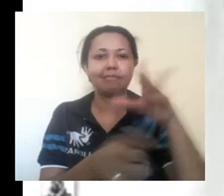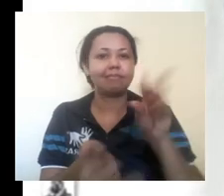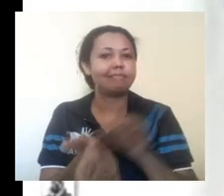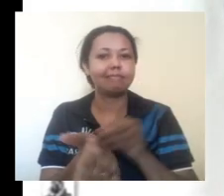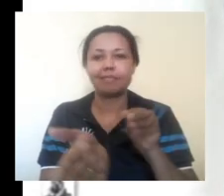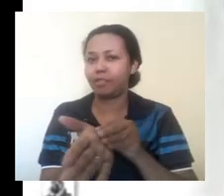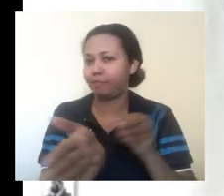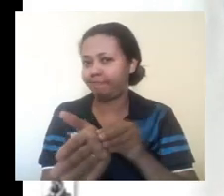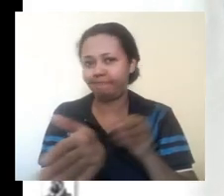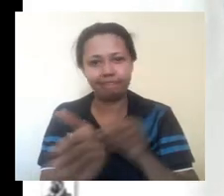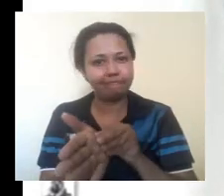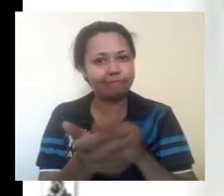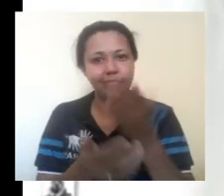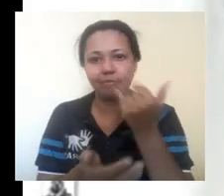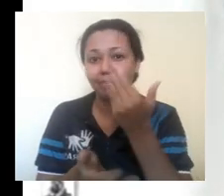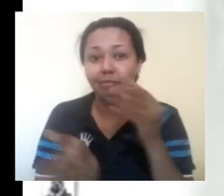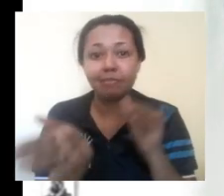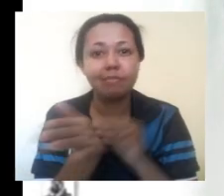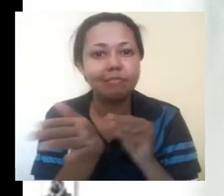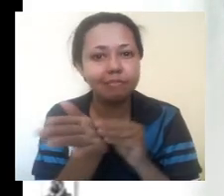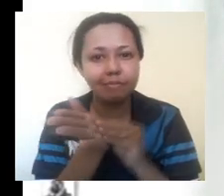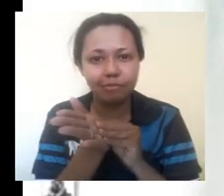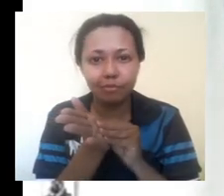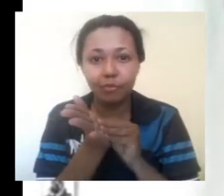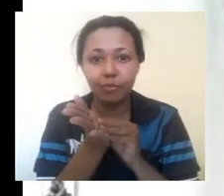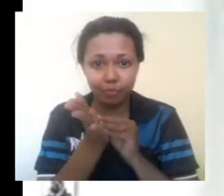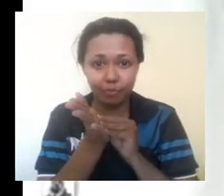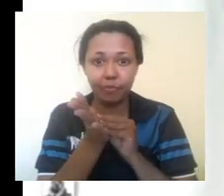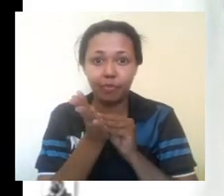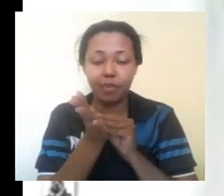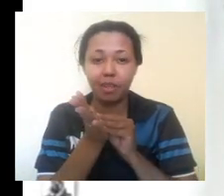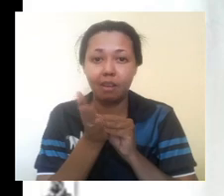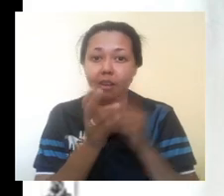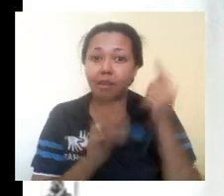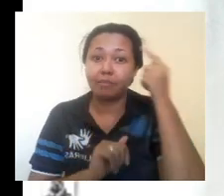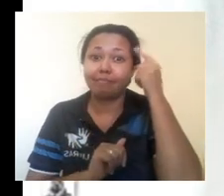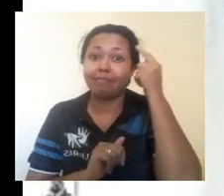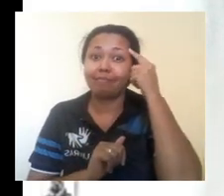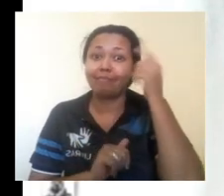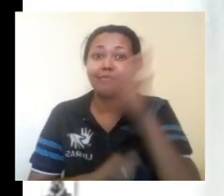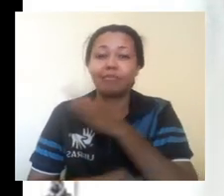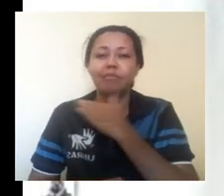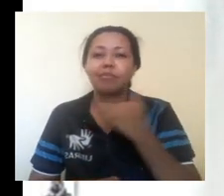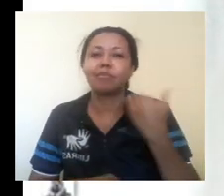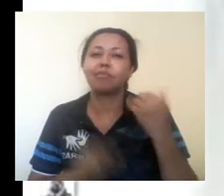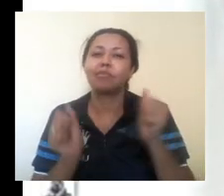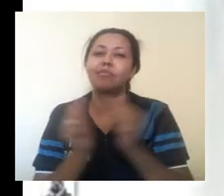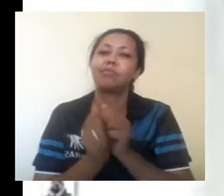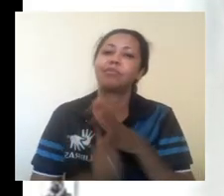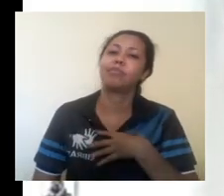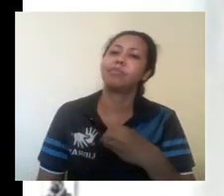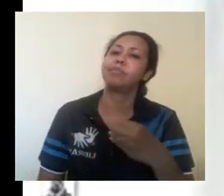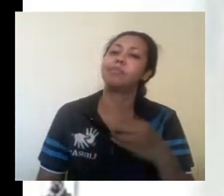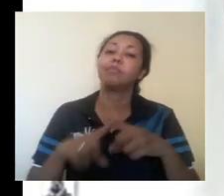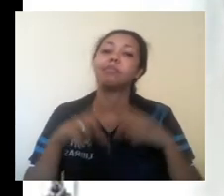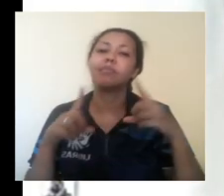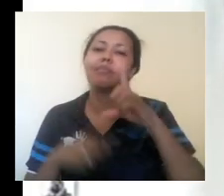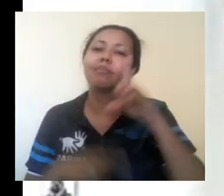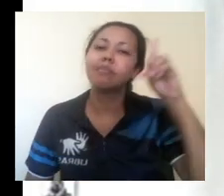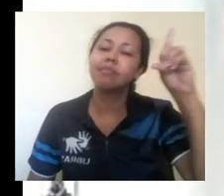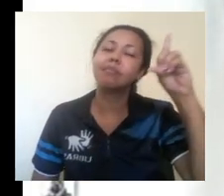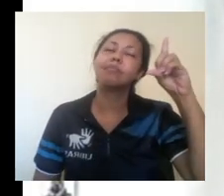sabia, iam morrer. Ela já estava certa do fim dela, mas não foi isso que aconteceu. Mas Deus usou aquela mulher para receber